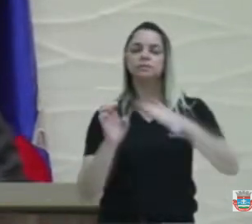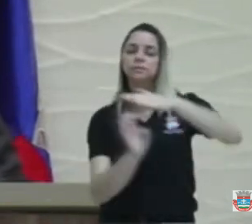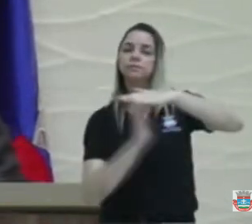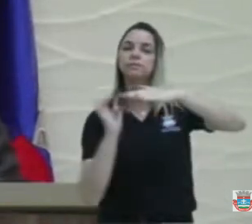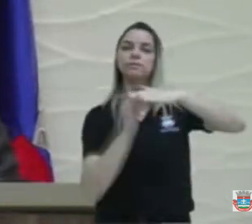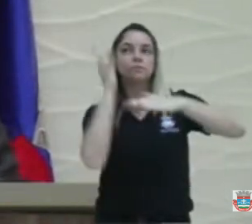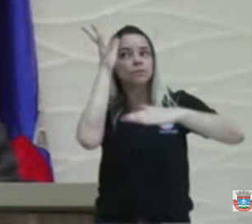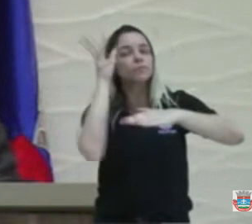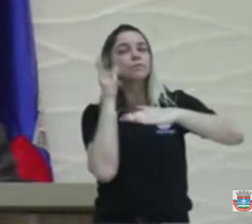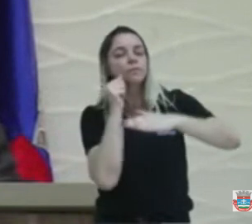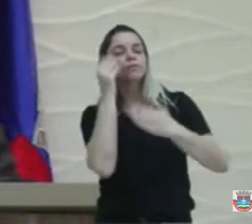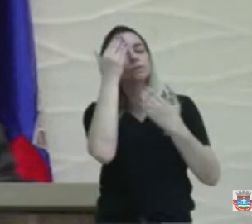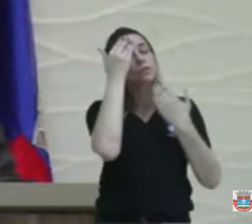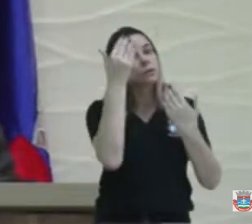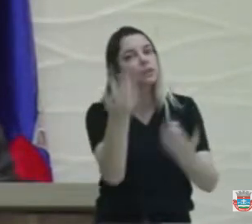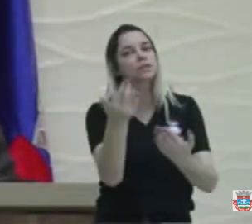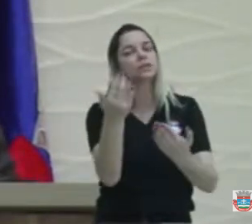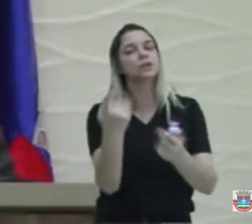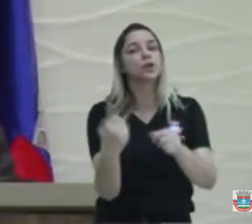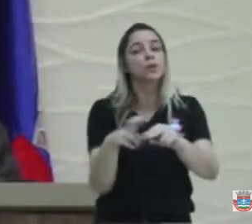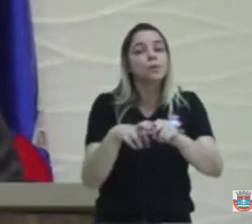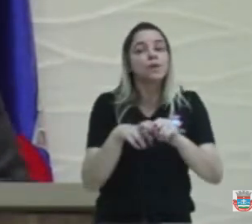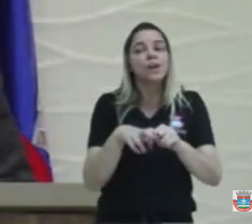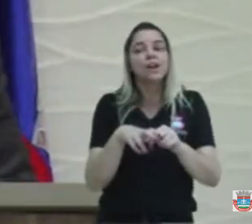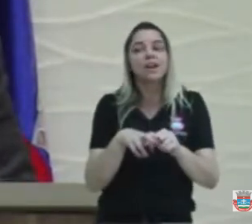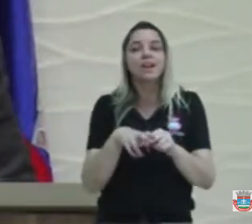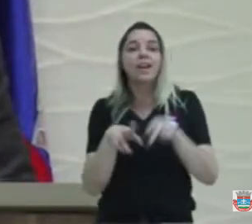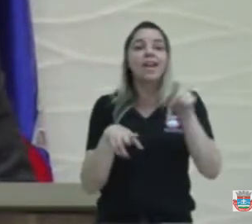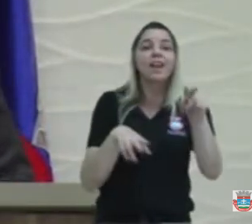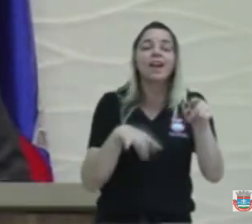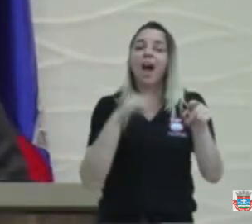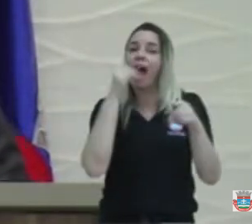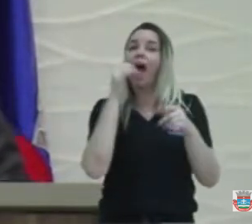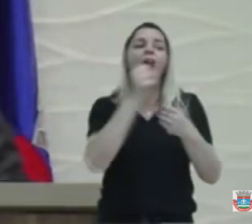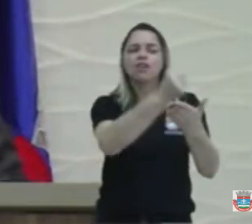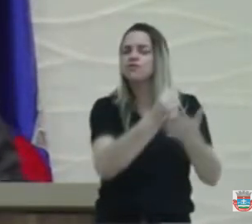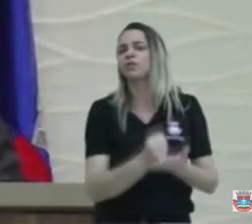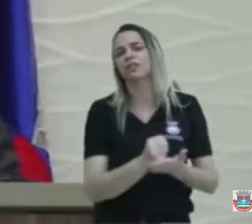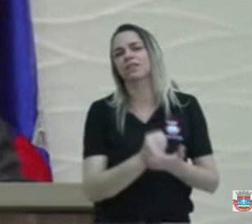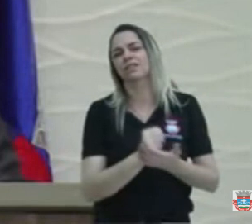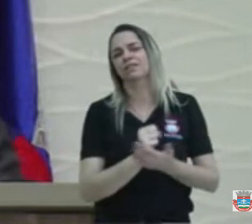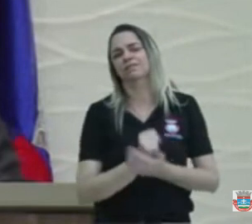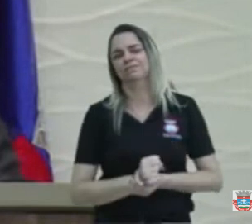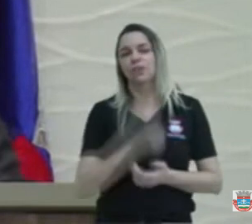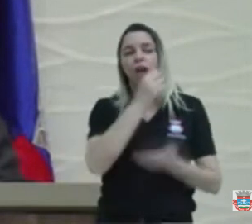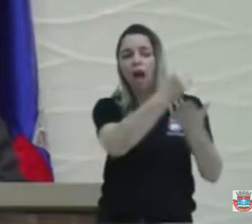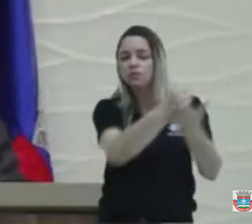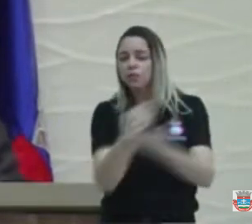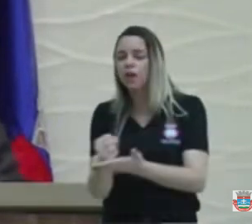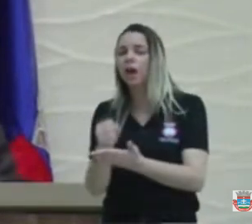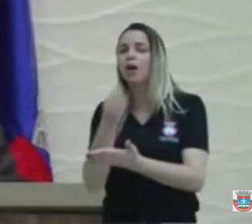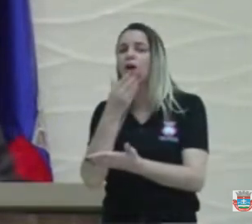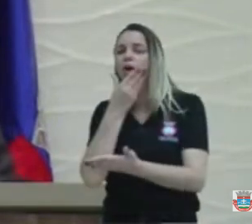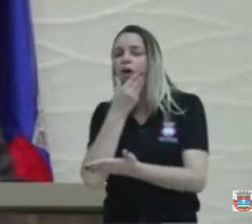Almeida Cordeiro, porque esse sim dá condições para que nós possamos trabalhar para o homem e a mulher do campo, como também na